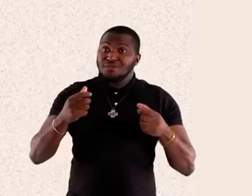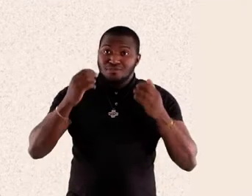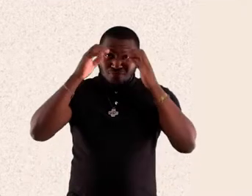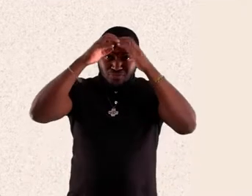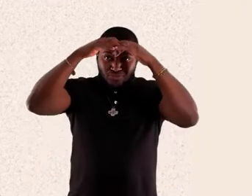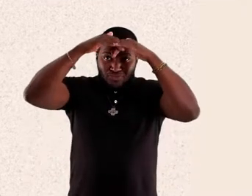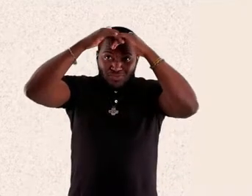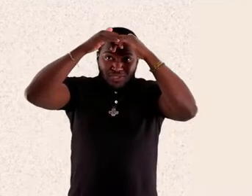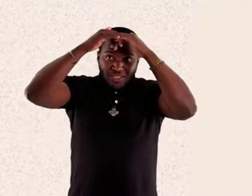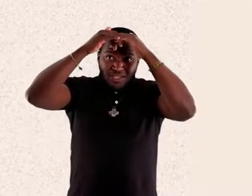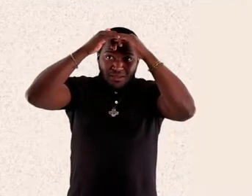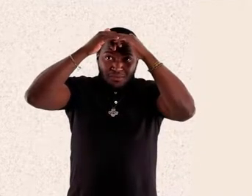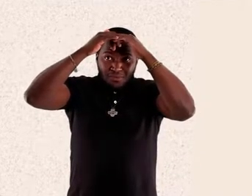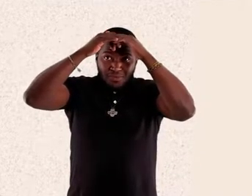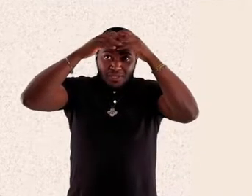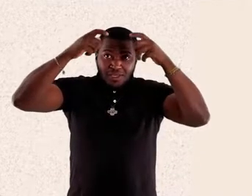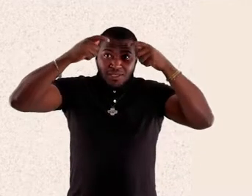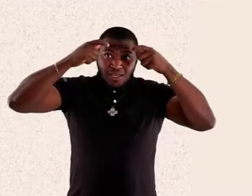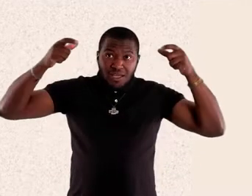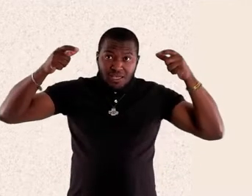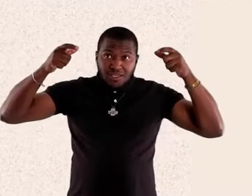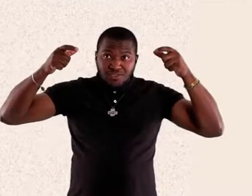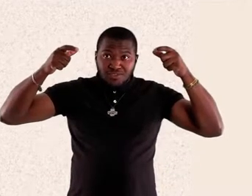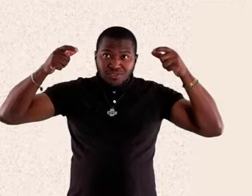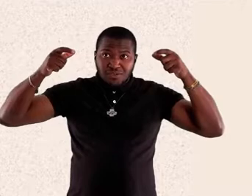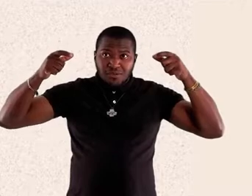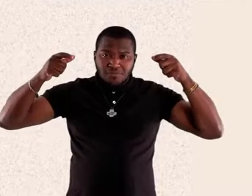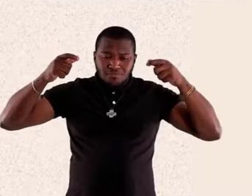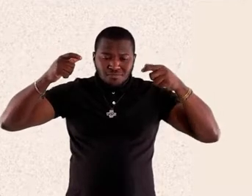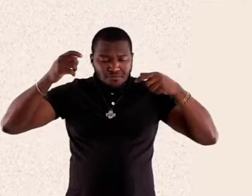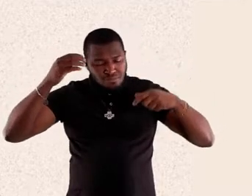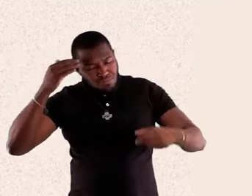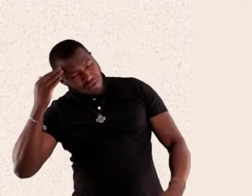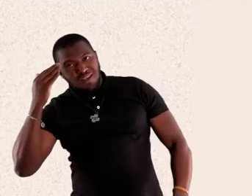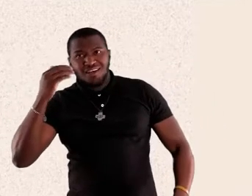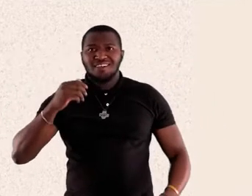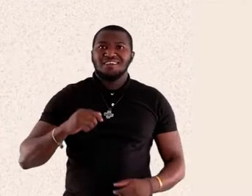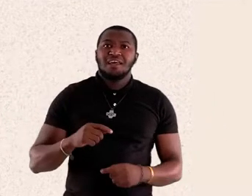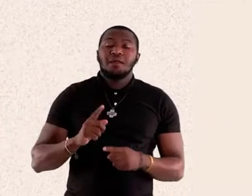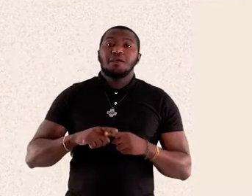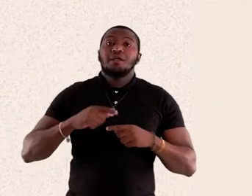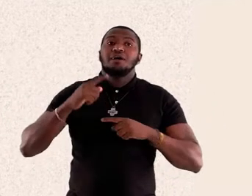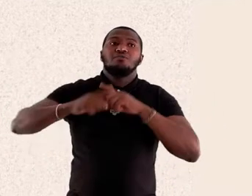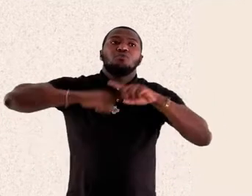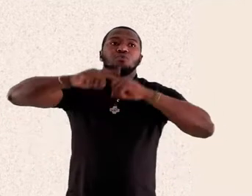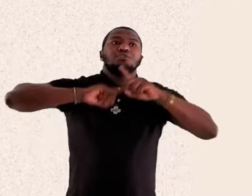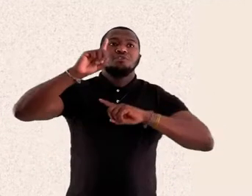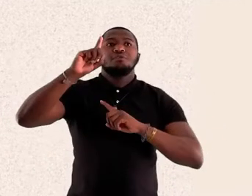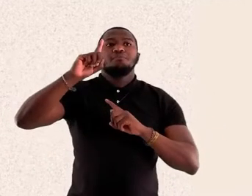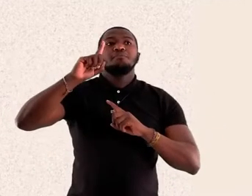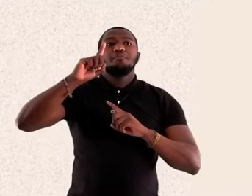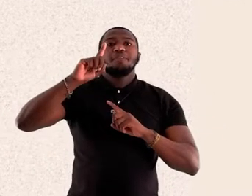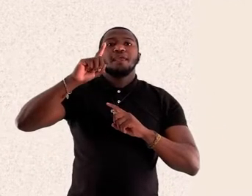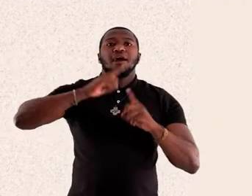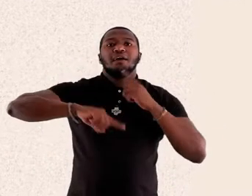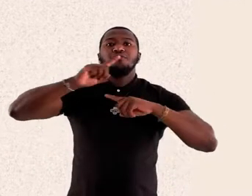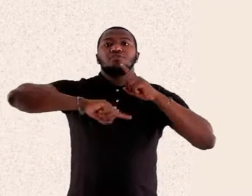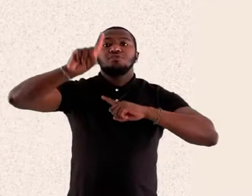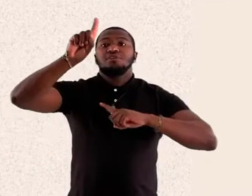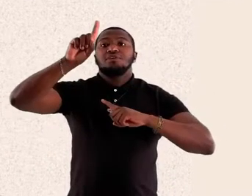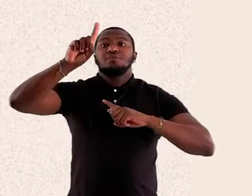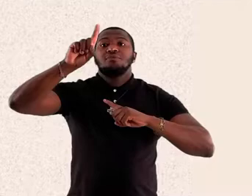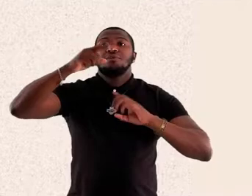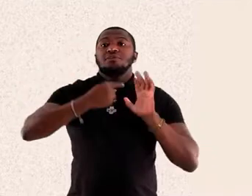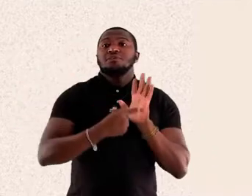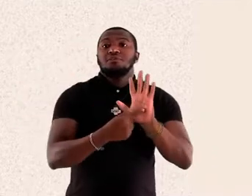grande pesada e nesse processo evolutivo a a evolução ela se dá por